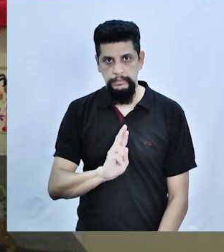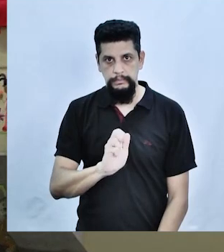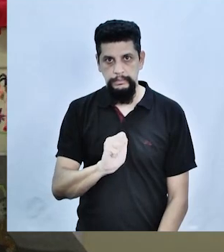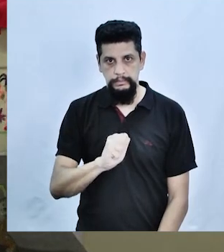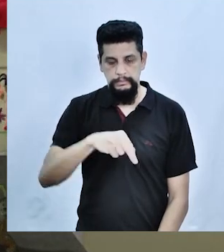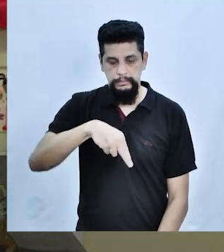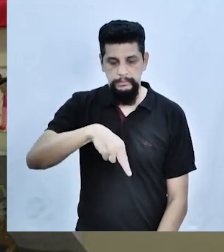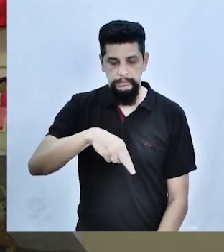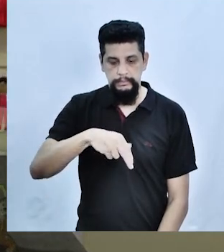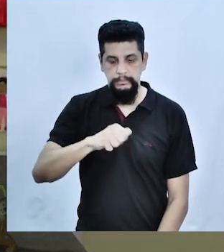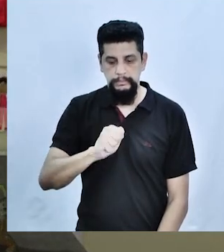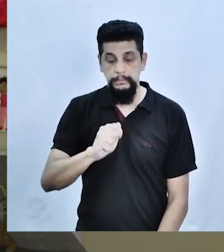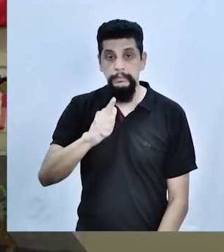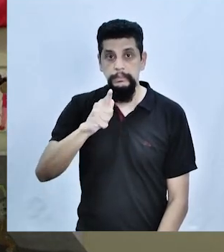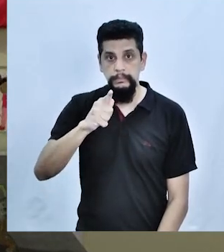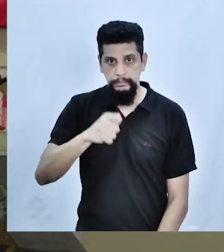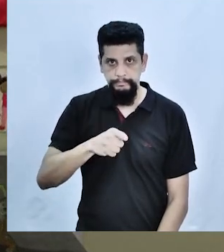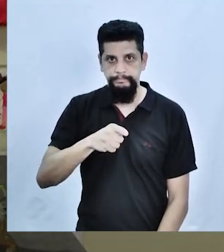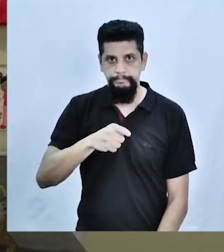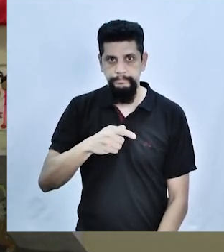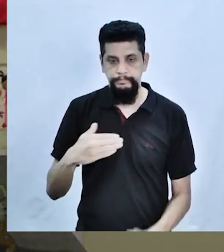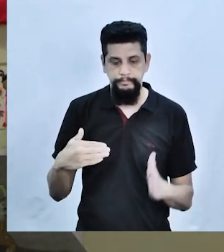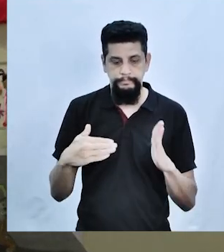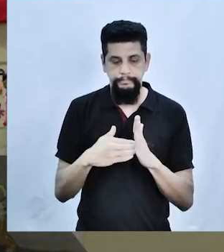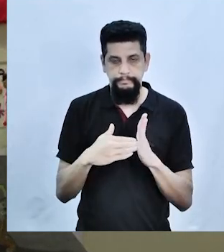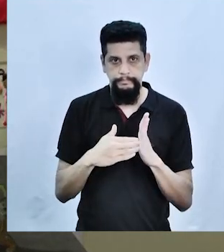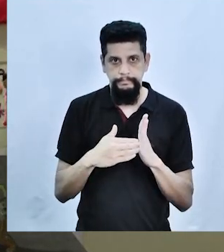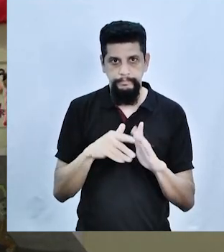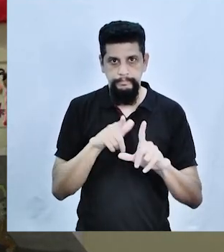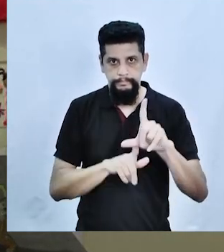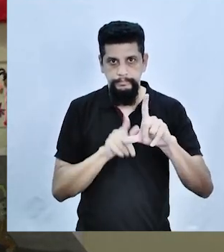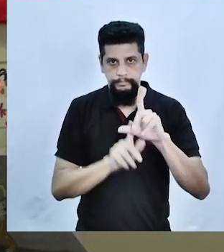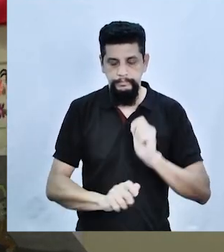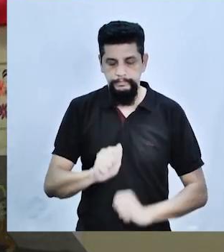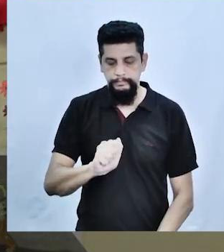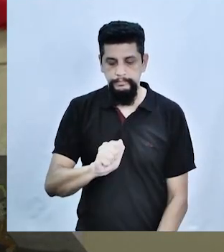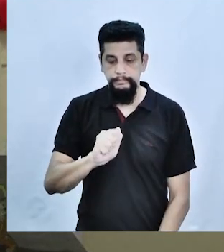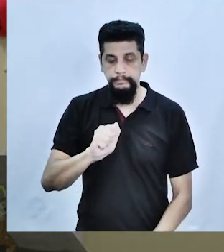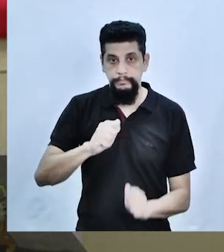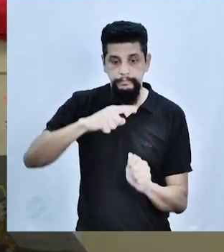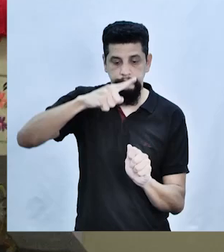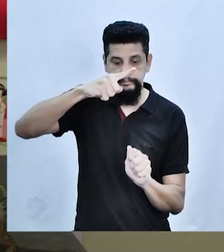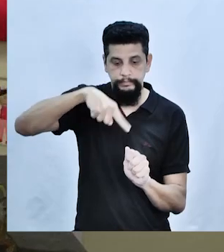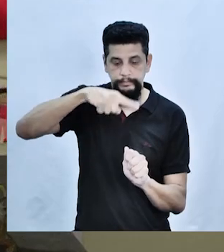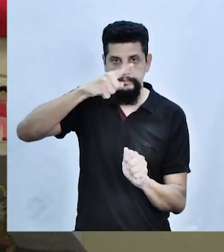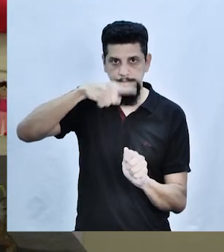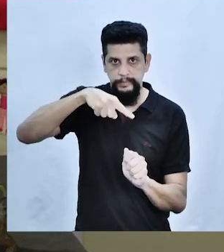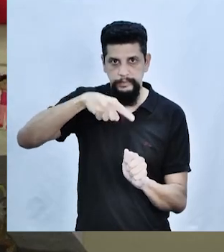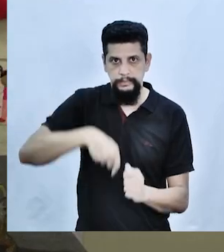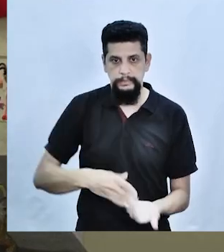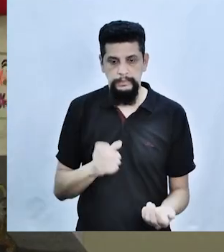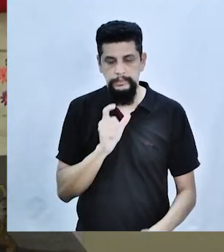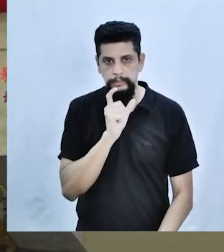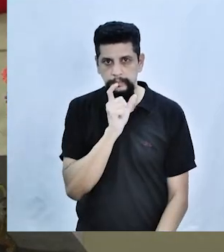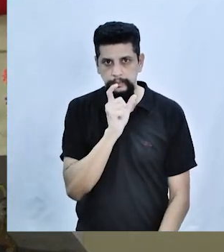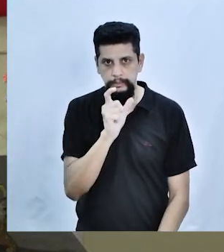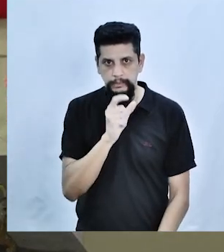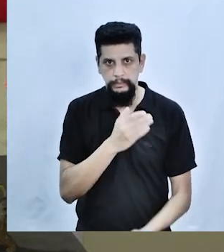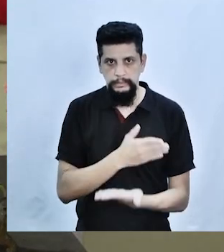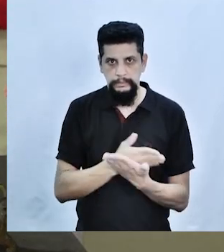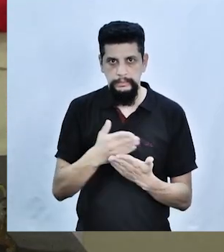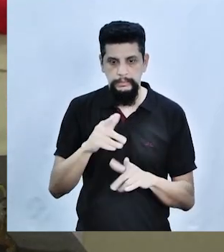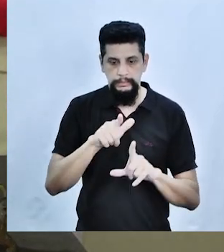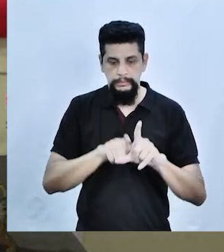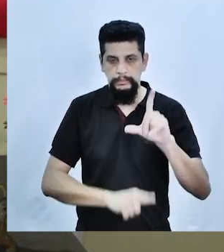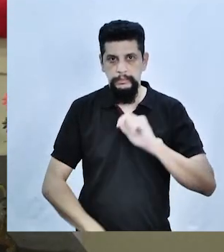M. E por último, aquele A que tem o acento agudo. Então, essa